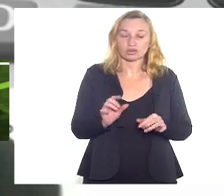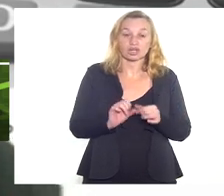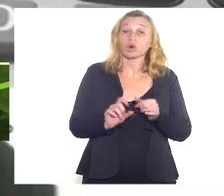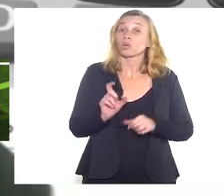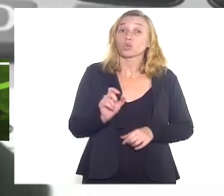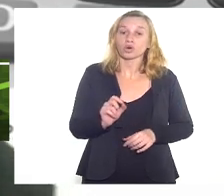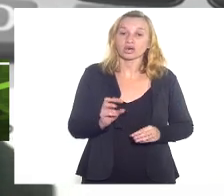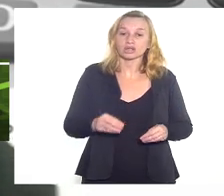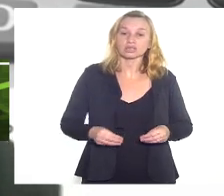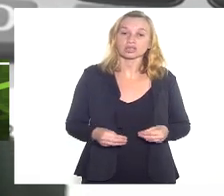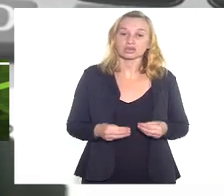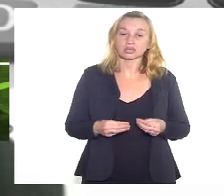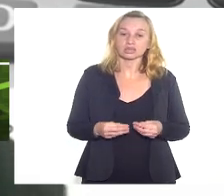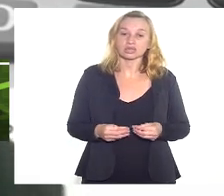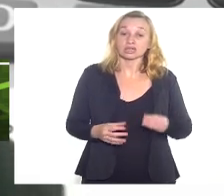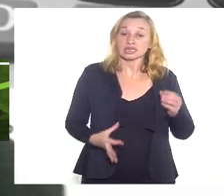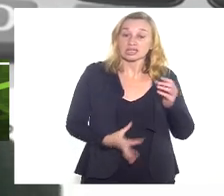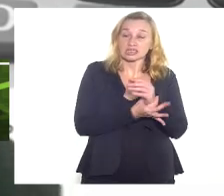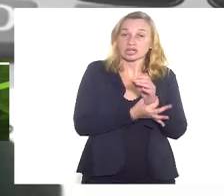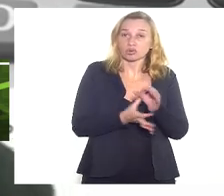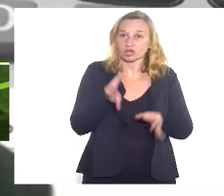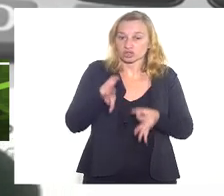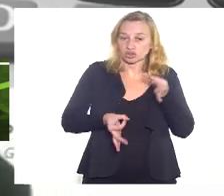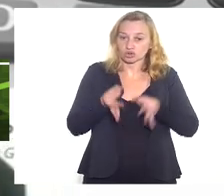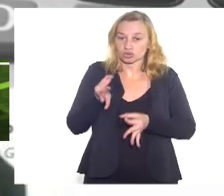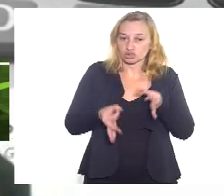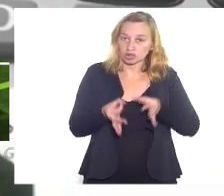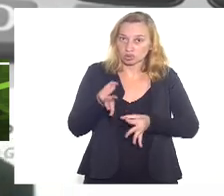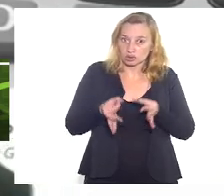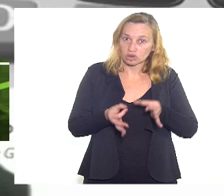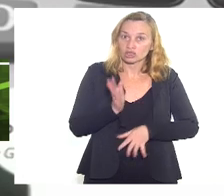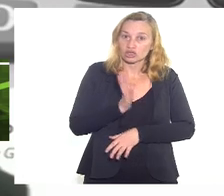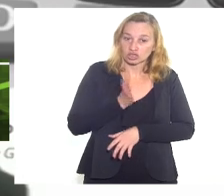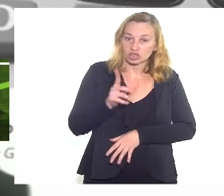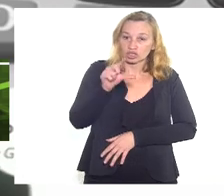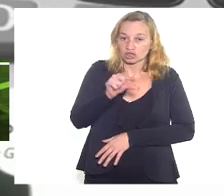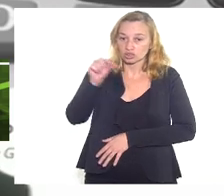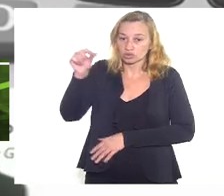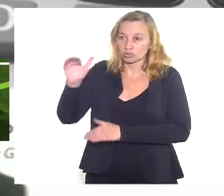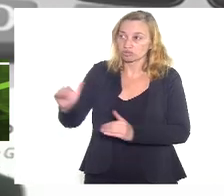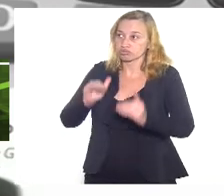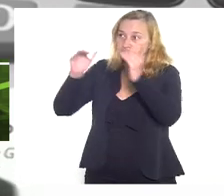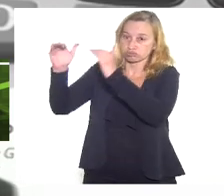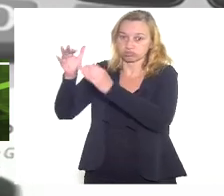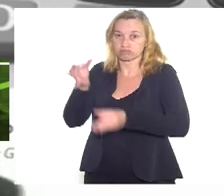dar uma roupagem de segurança jurídica na medida em que já havia uma decisão do Supremo